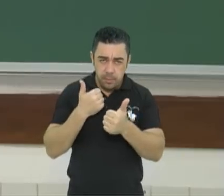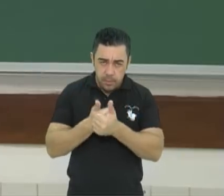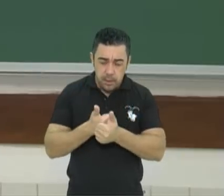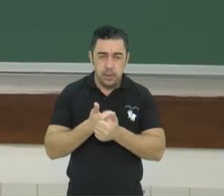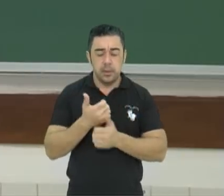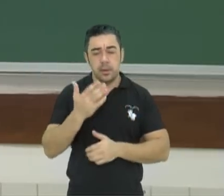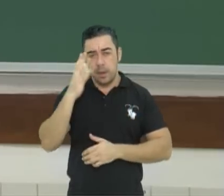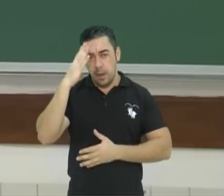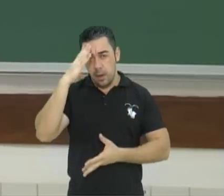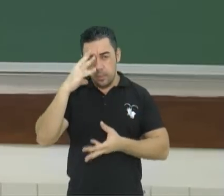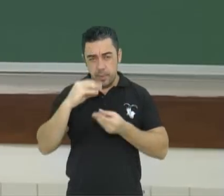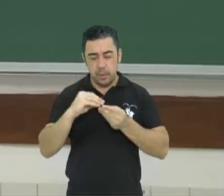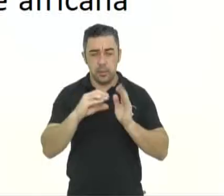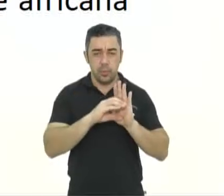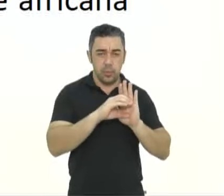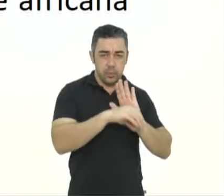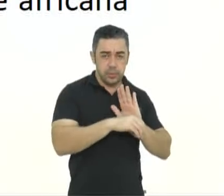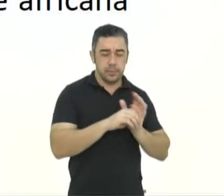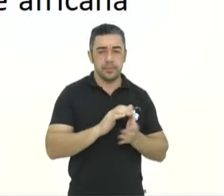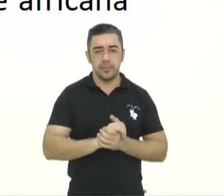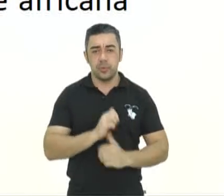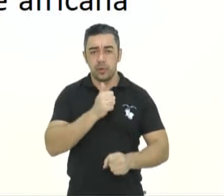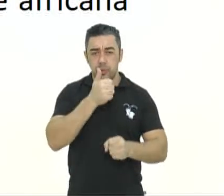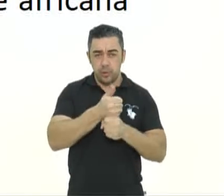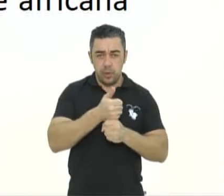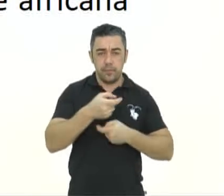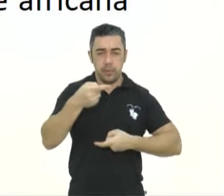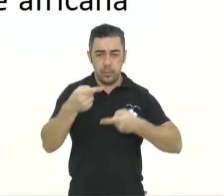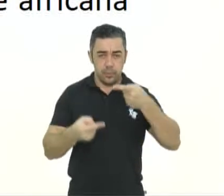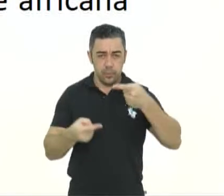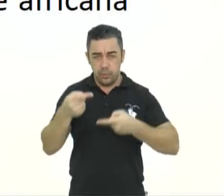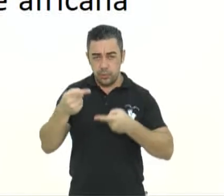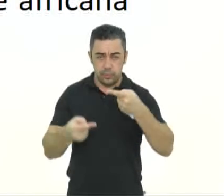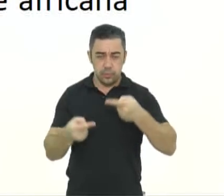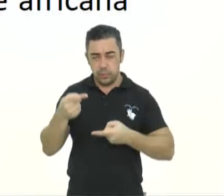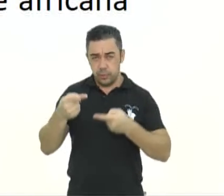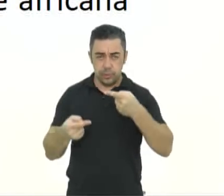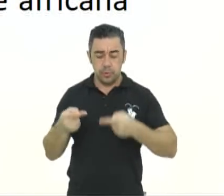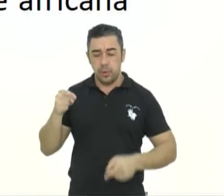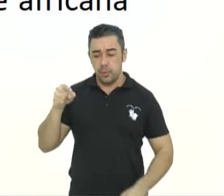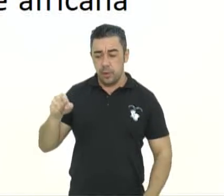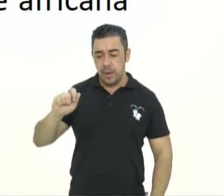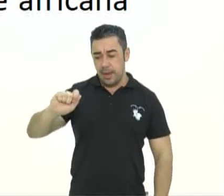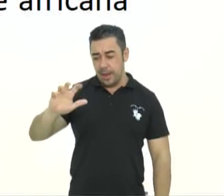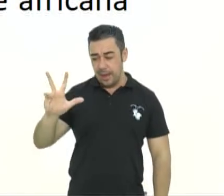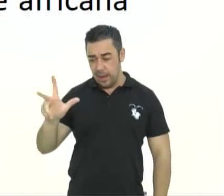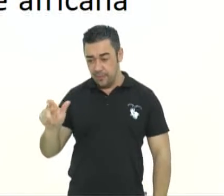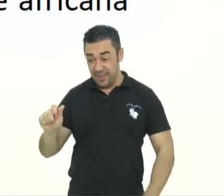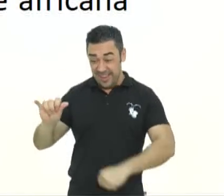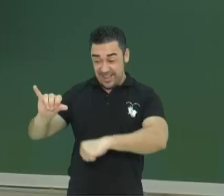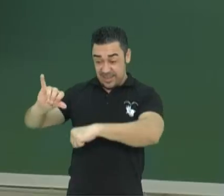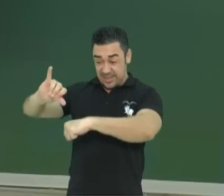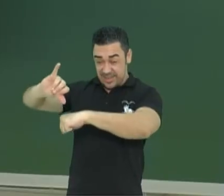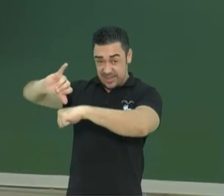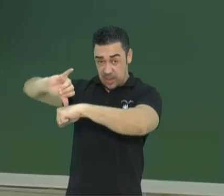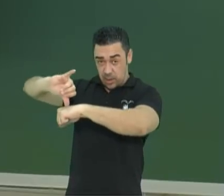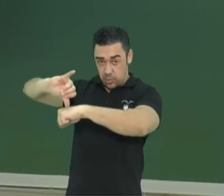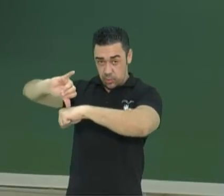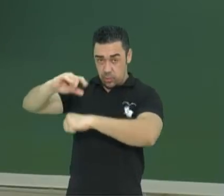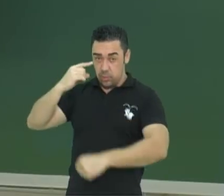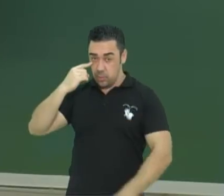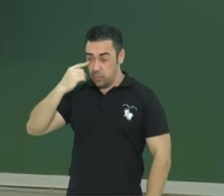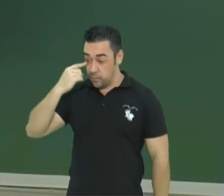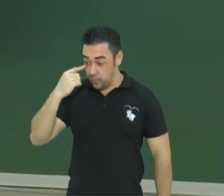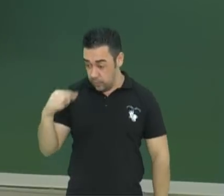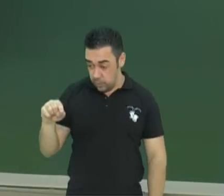esses conceitos. Chefes políticos e mercadores da África centro-ocidental, aquela região que nós vimos no mapa, da onde